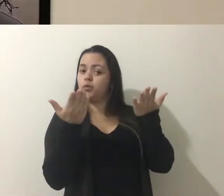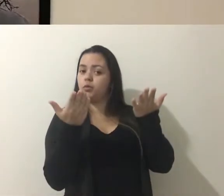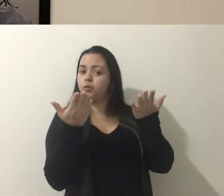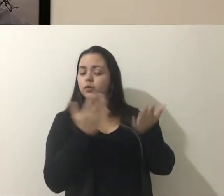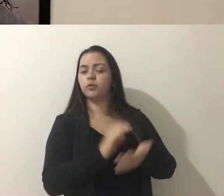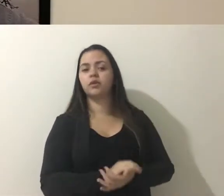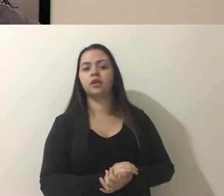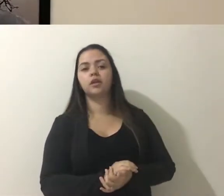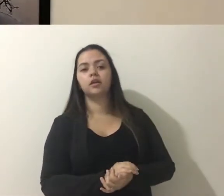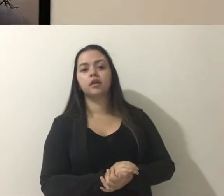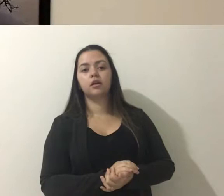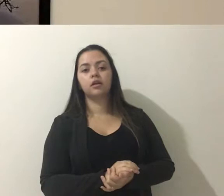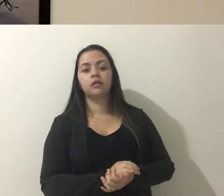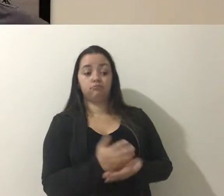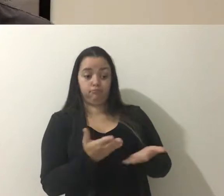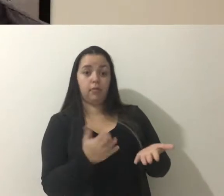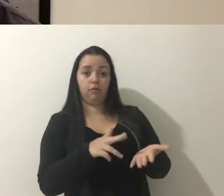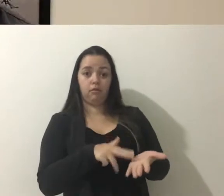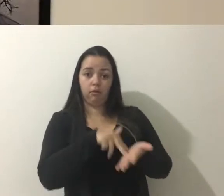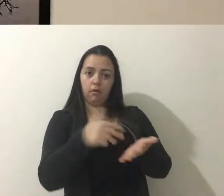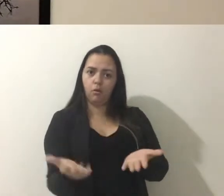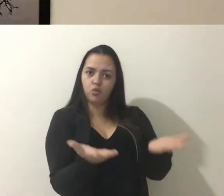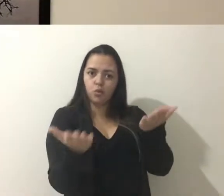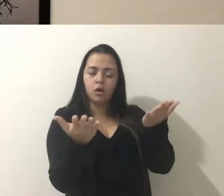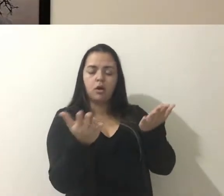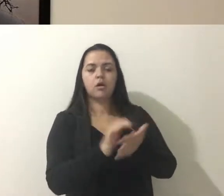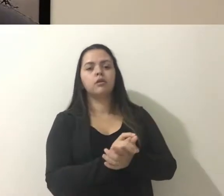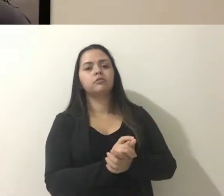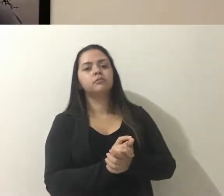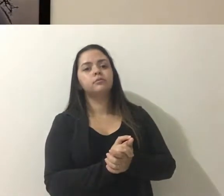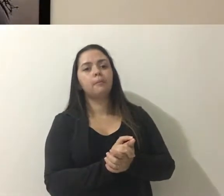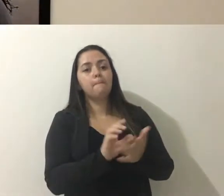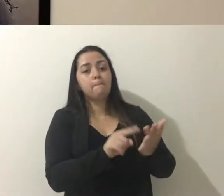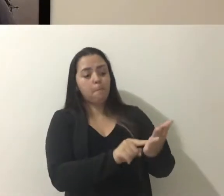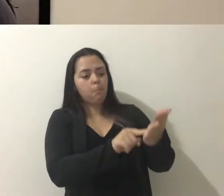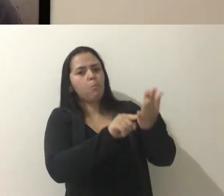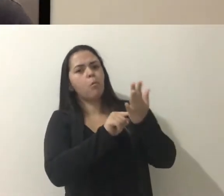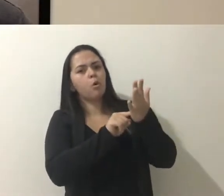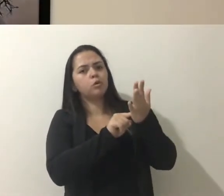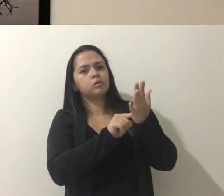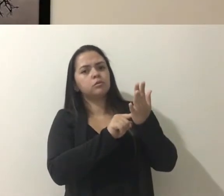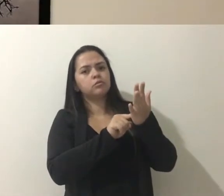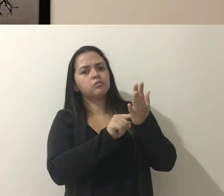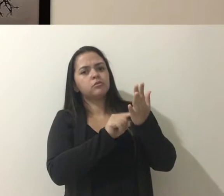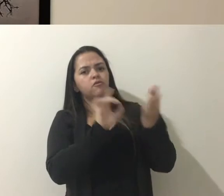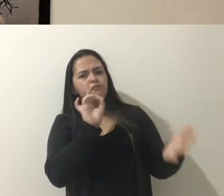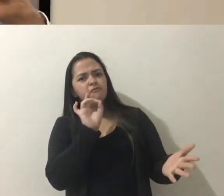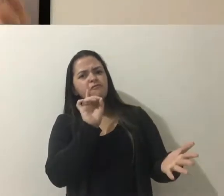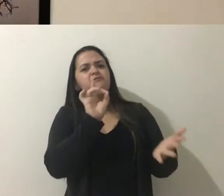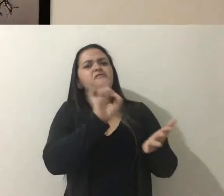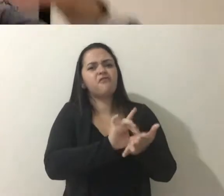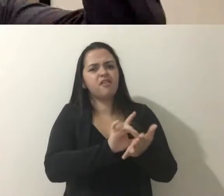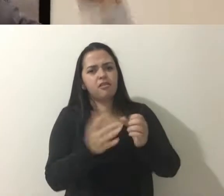ressuscitou, ou seja, a sua ressurreição, ela traz para nós o verdadeiro fundamento, ela é a